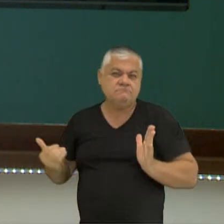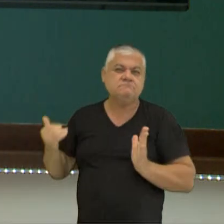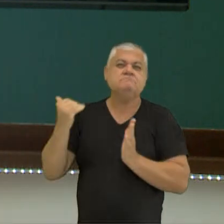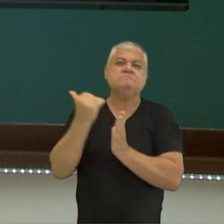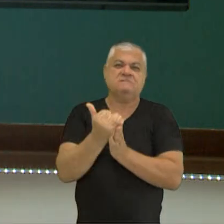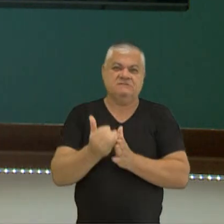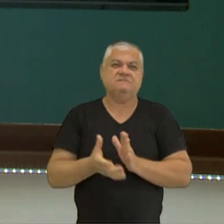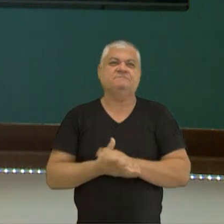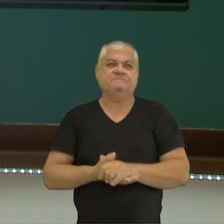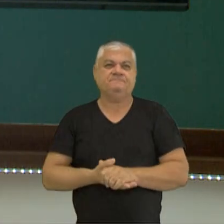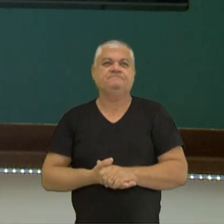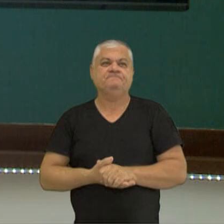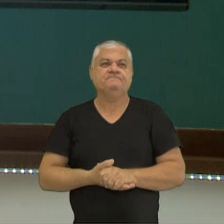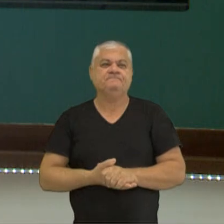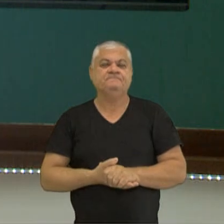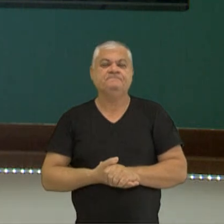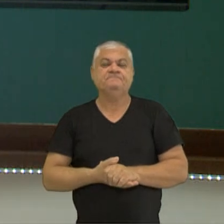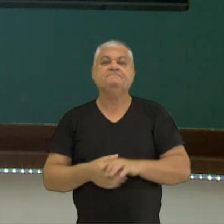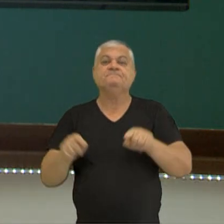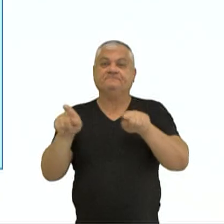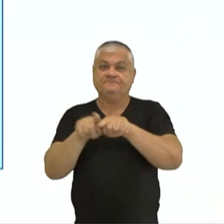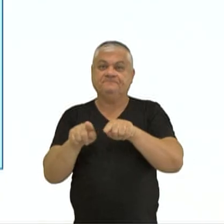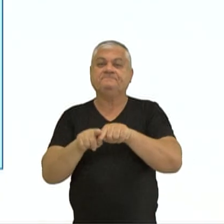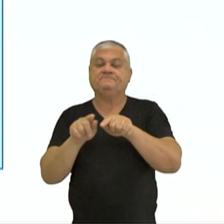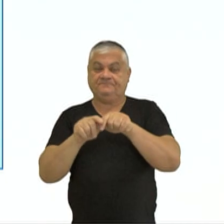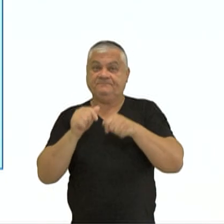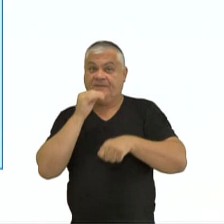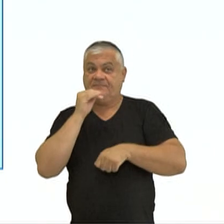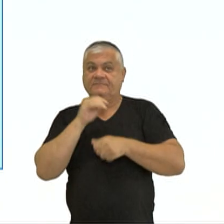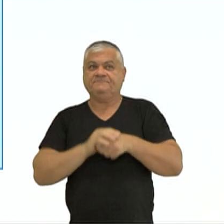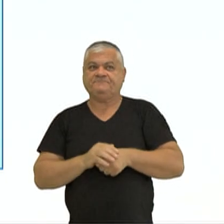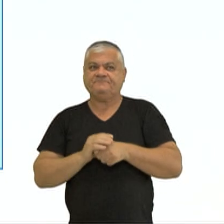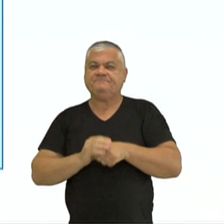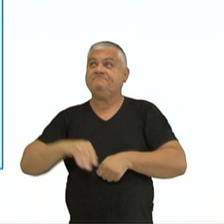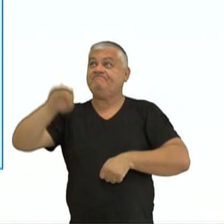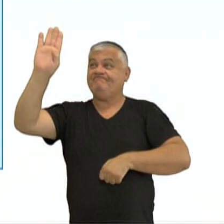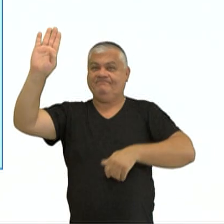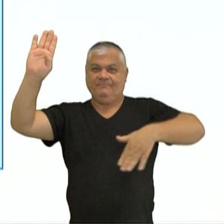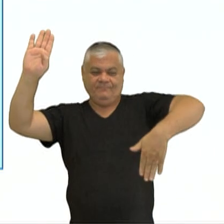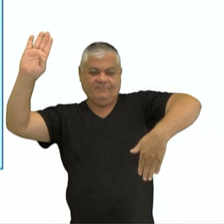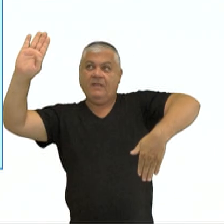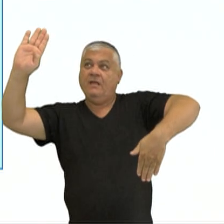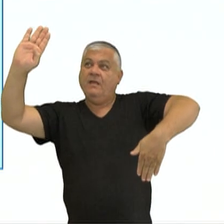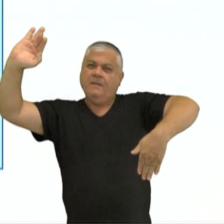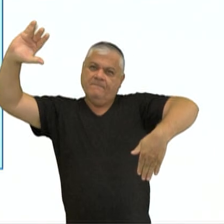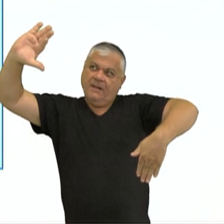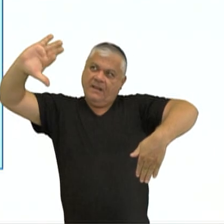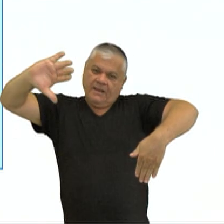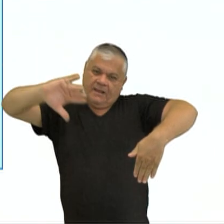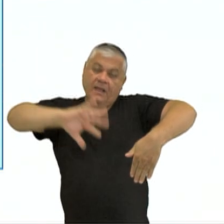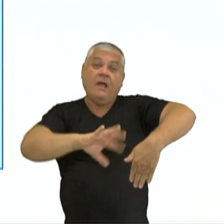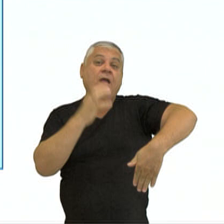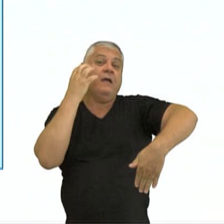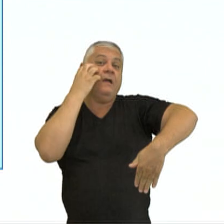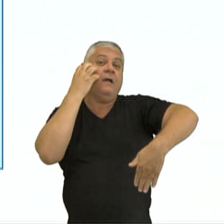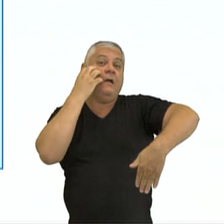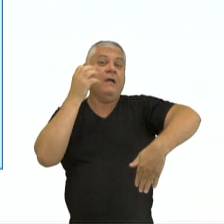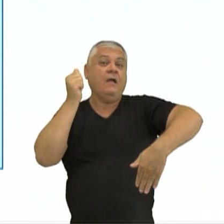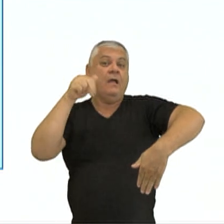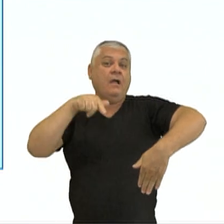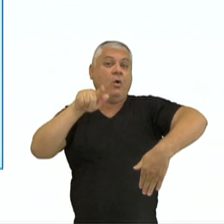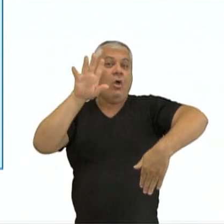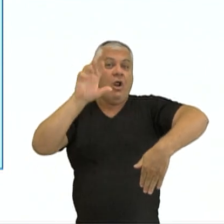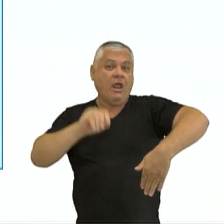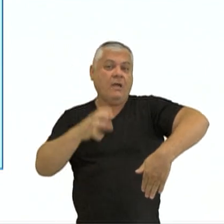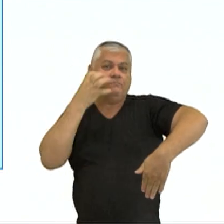as tarefas. Aí nós temos as rotas. Então, a rota de Angola, que veio